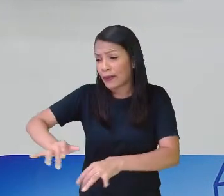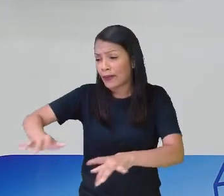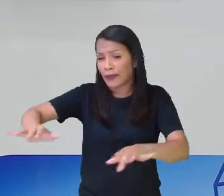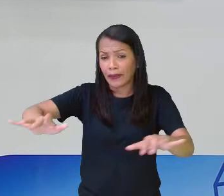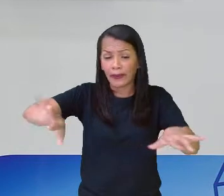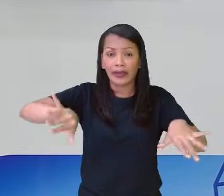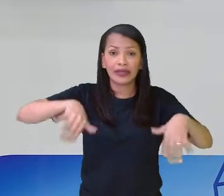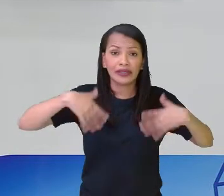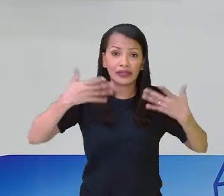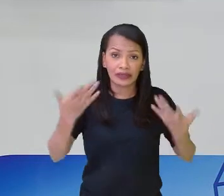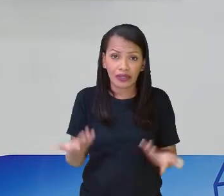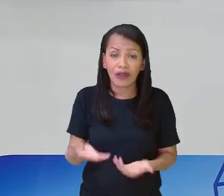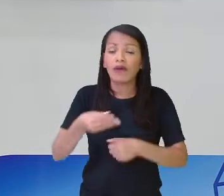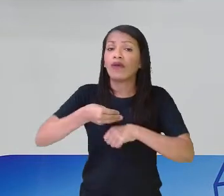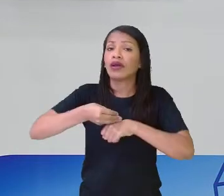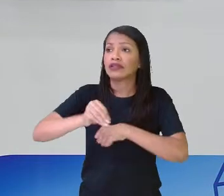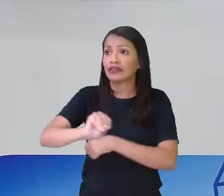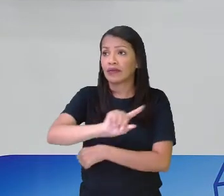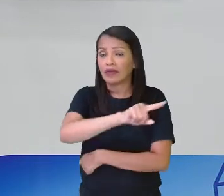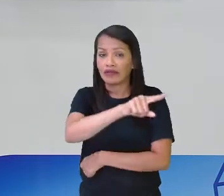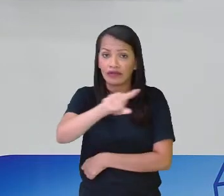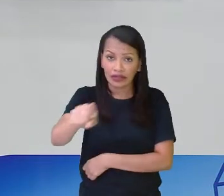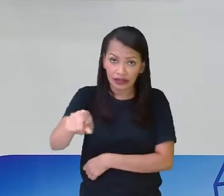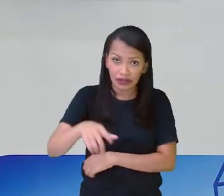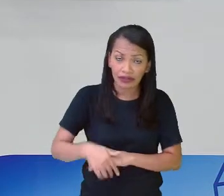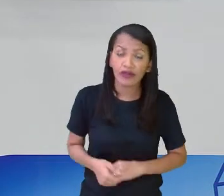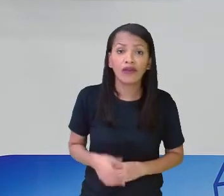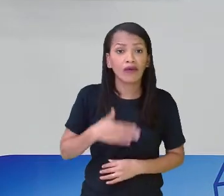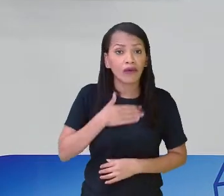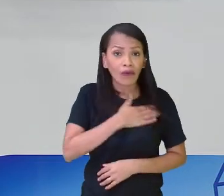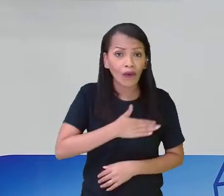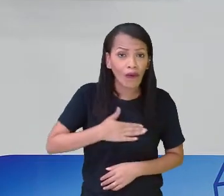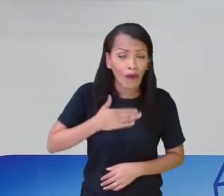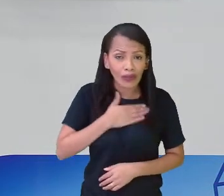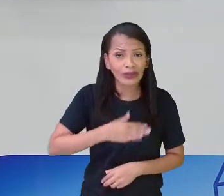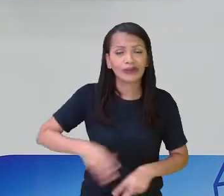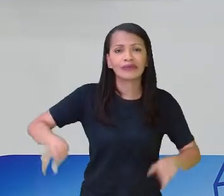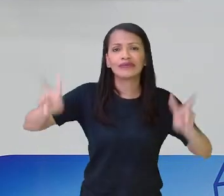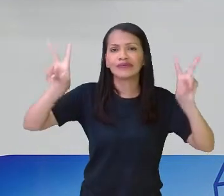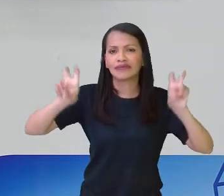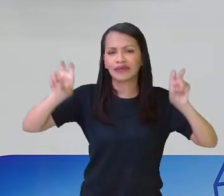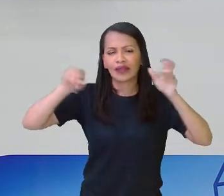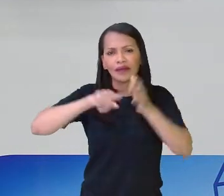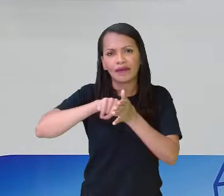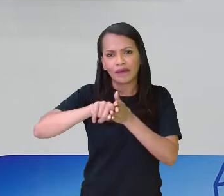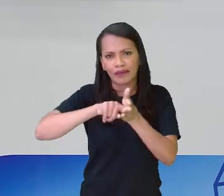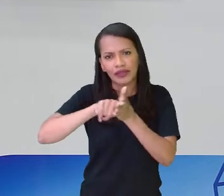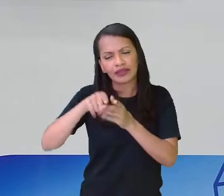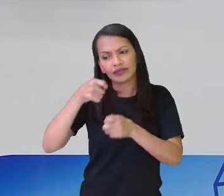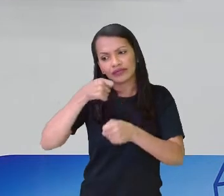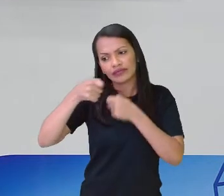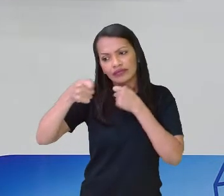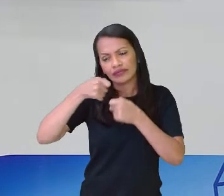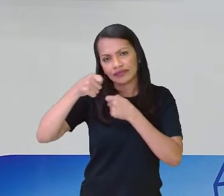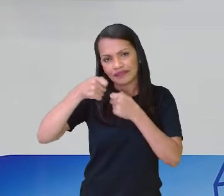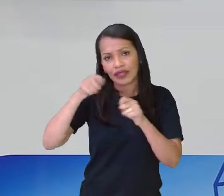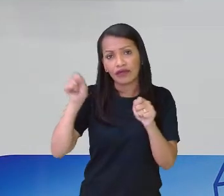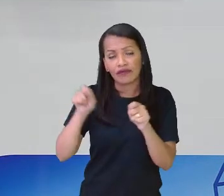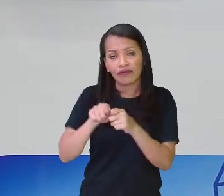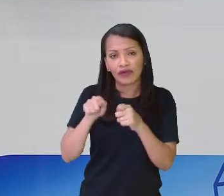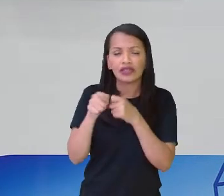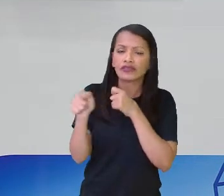Então, fica a minha dica aí para vocês, tá certo? Gostou do tema? Dá uma pesquisada mais aprofundada, produz